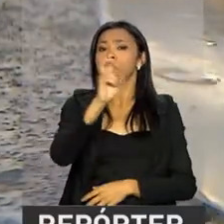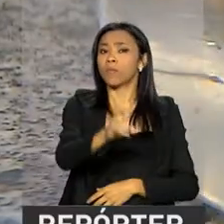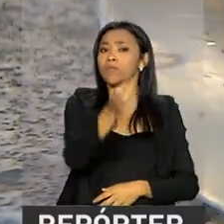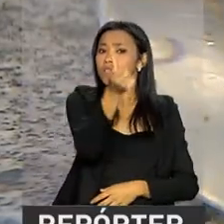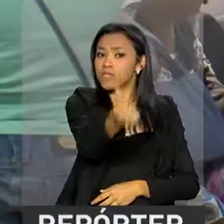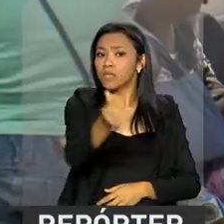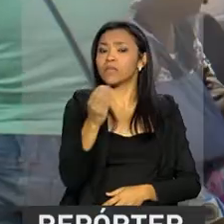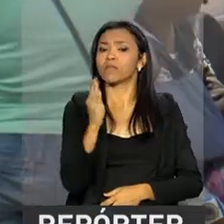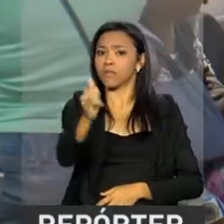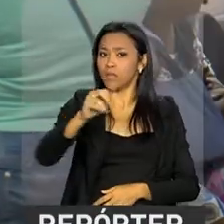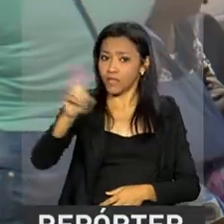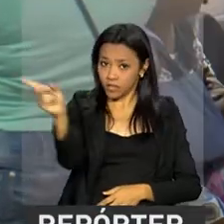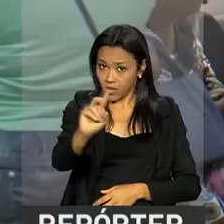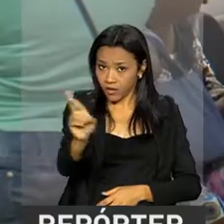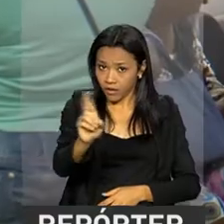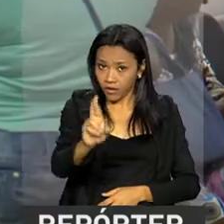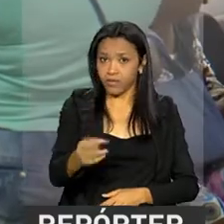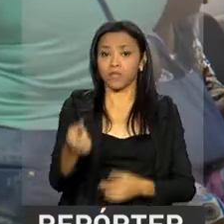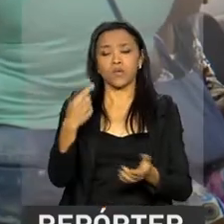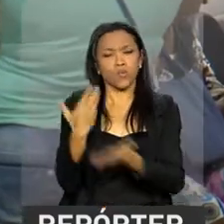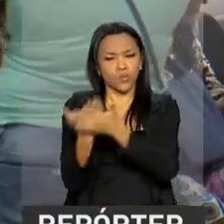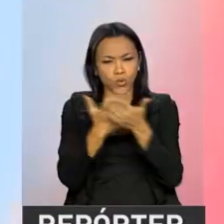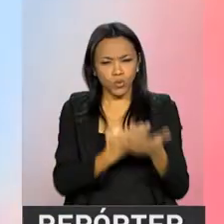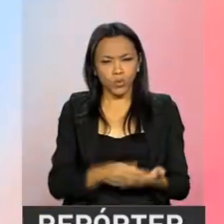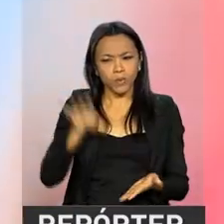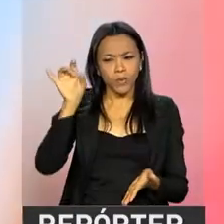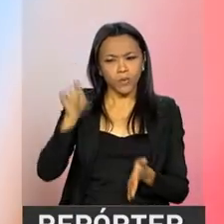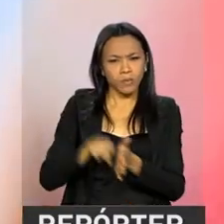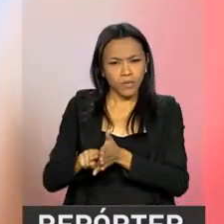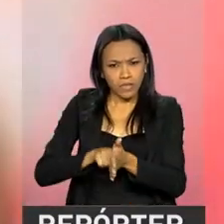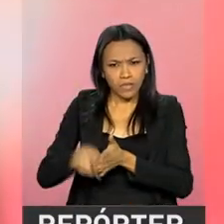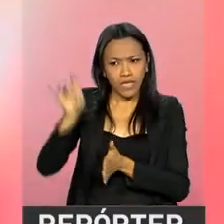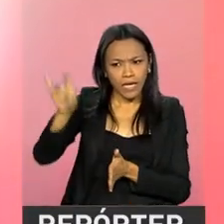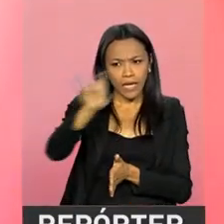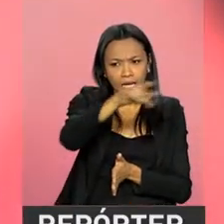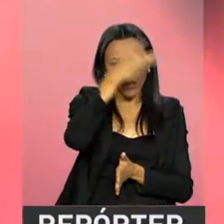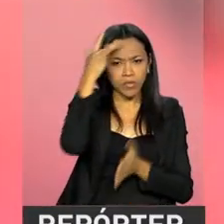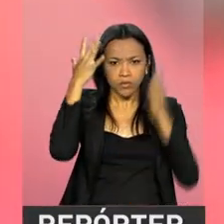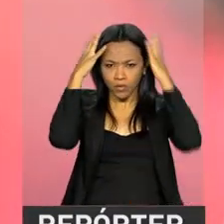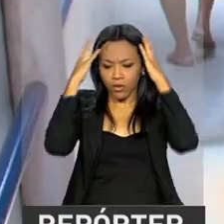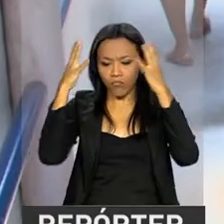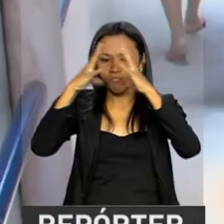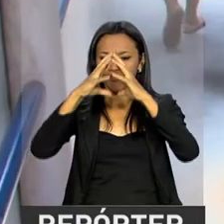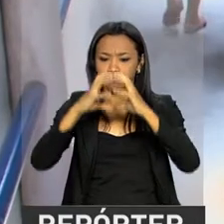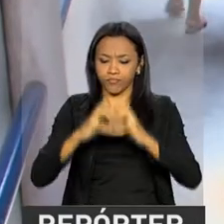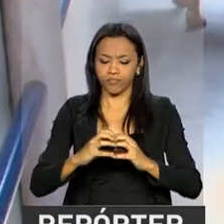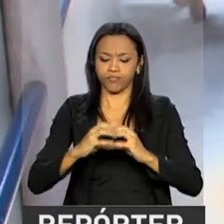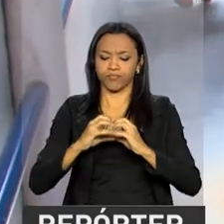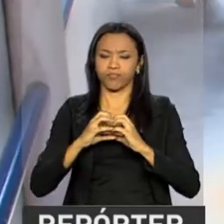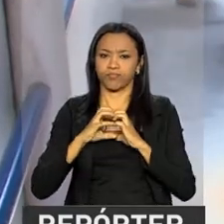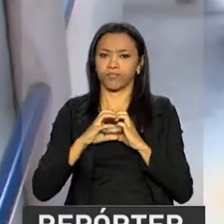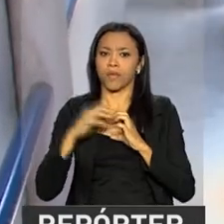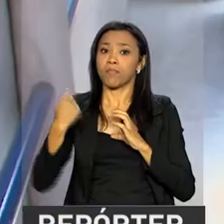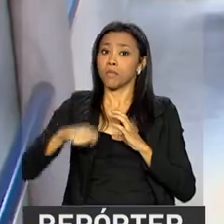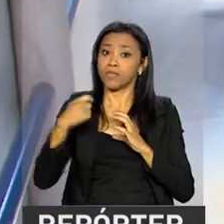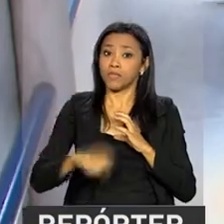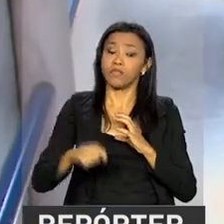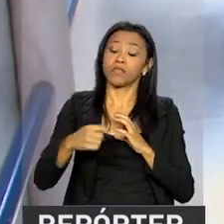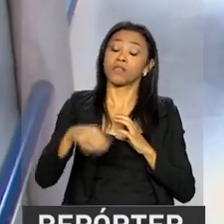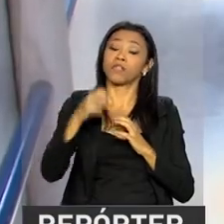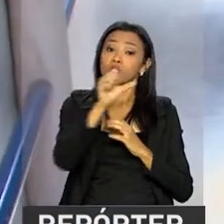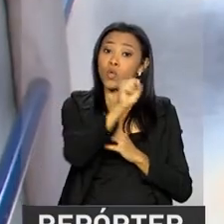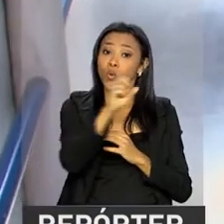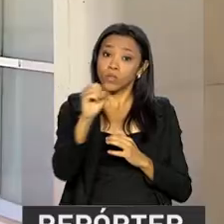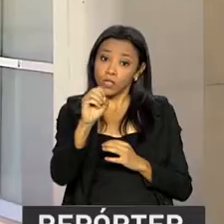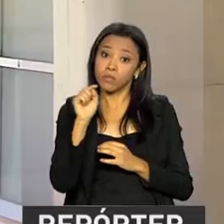bilhões de reais. Segundo o estudo, cada pessoa com microcefalia necessitará de 890 mil dólares ao